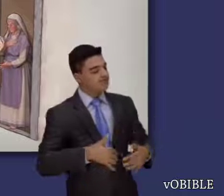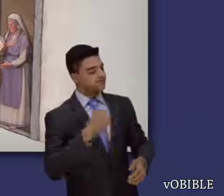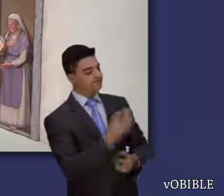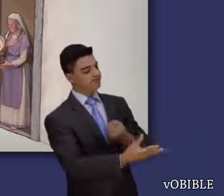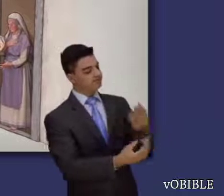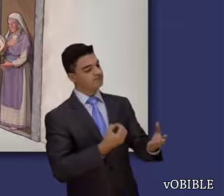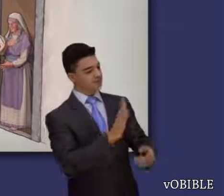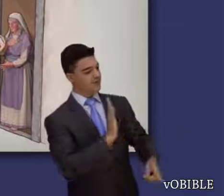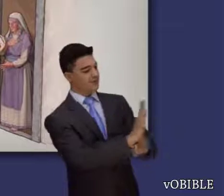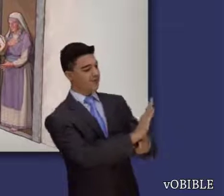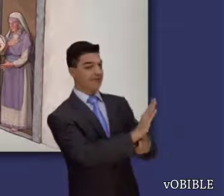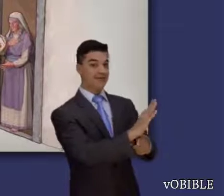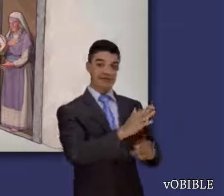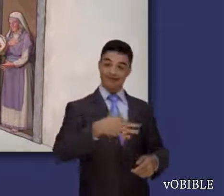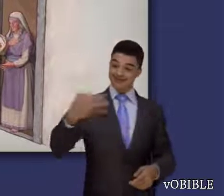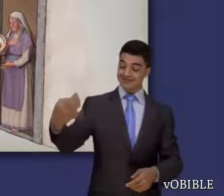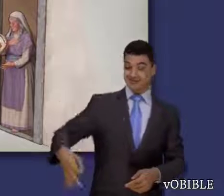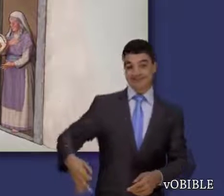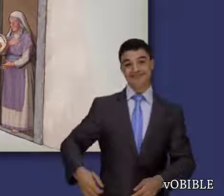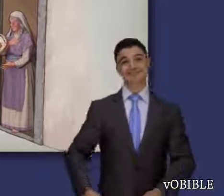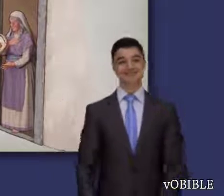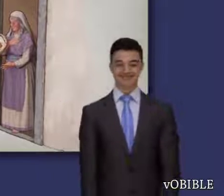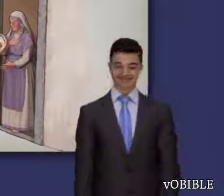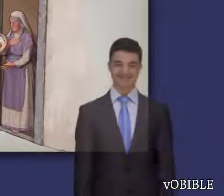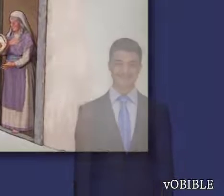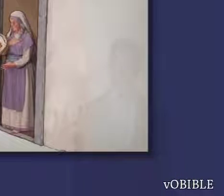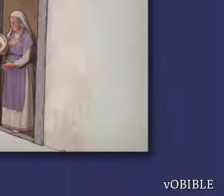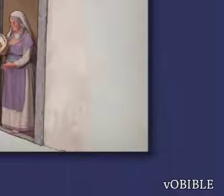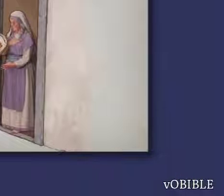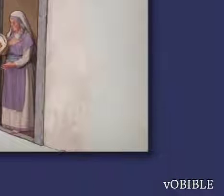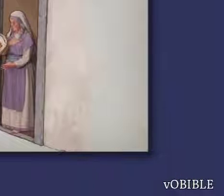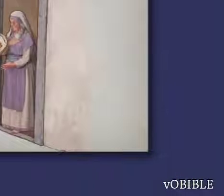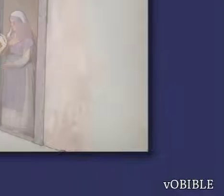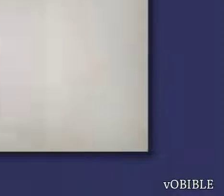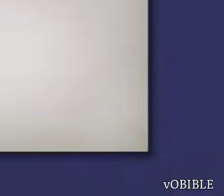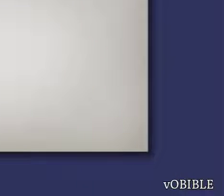que estão passando necessidade e que são conhecidas por suas boas obras.